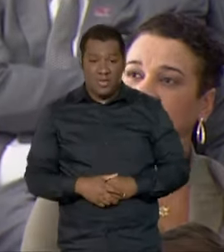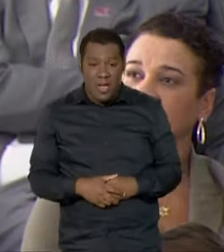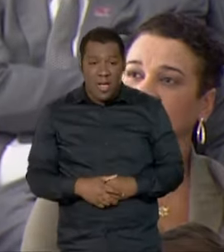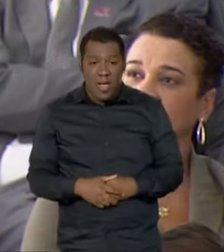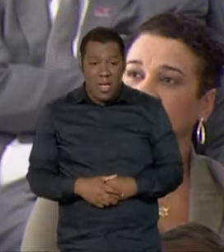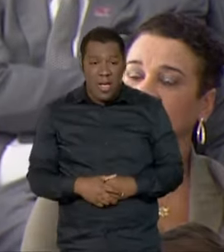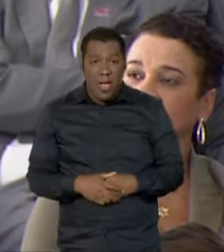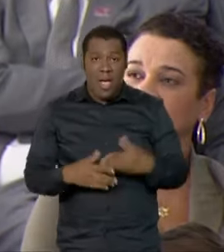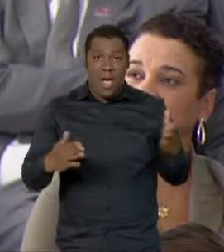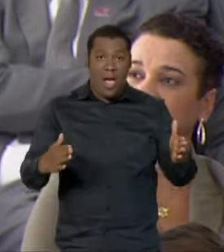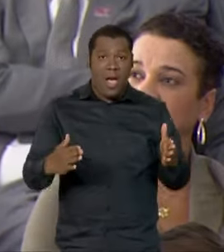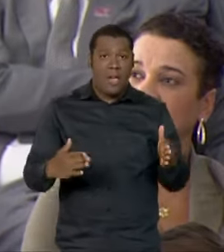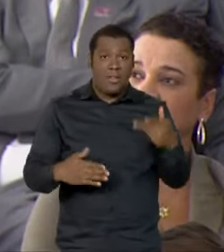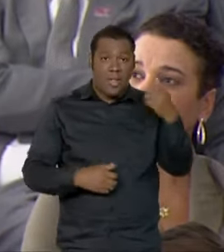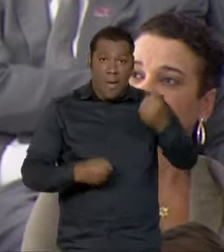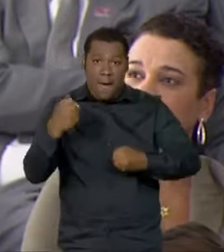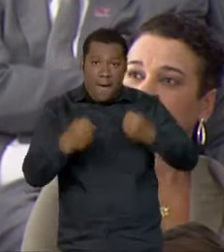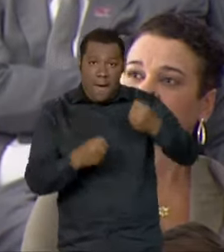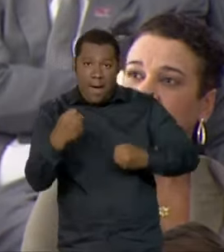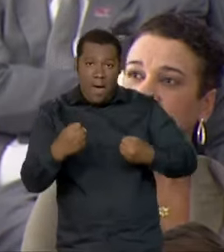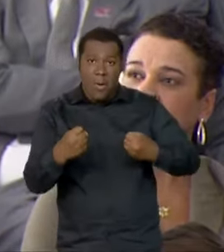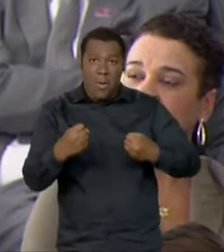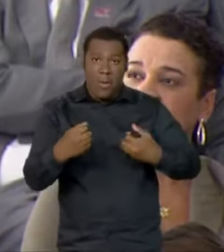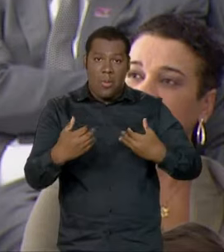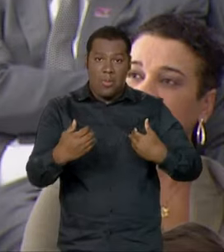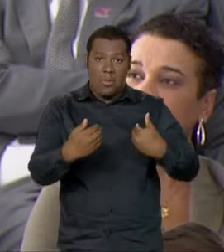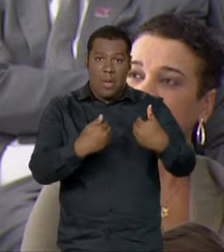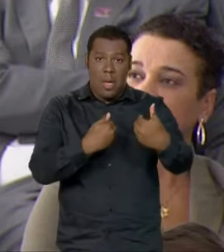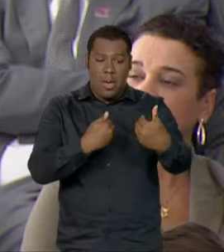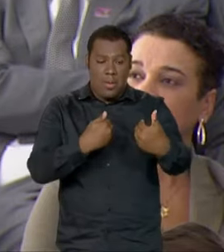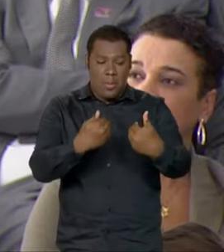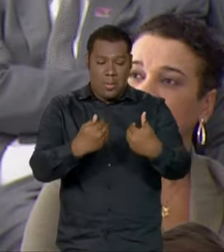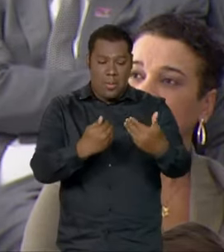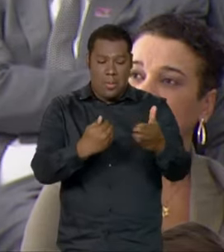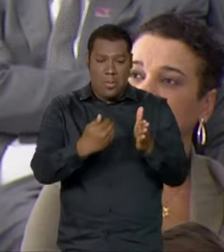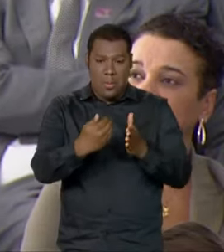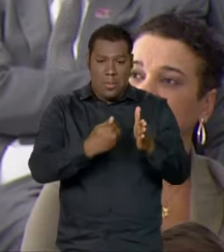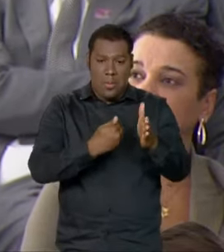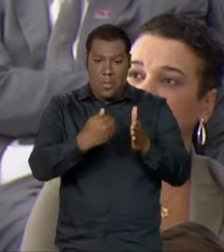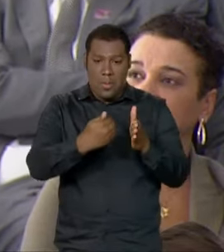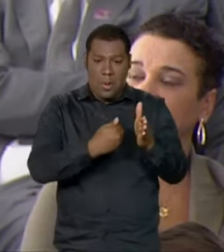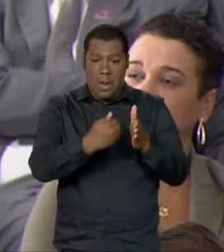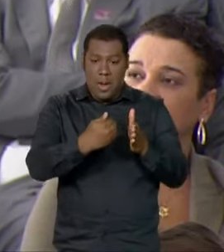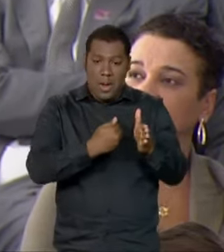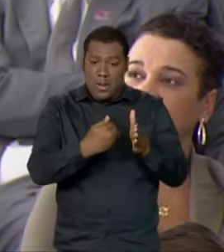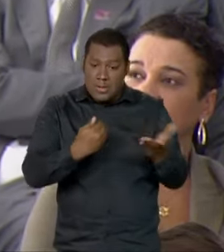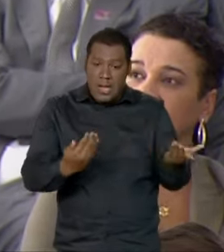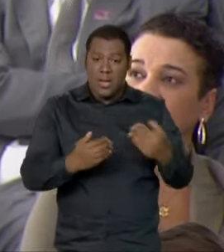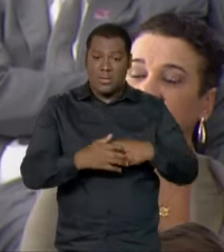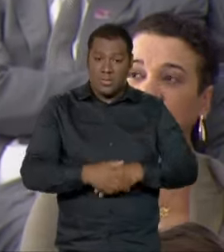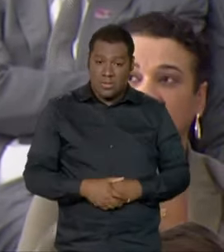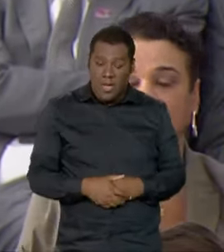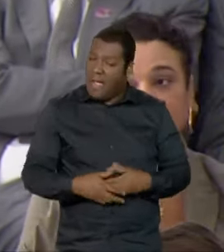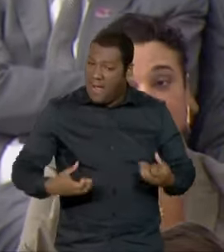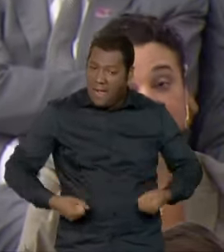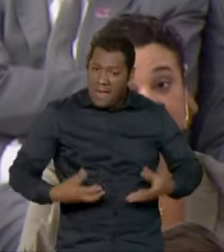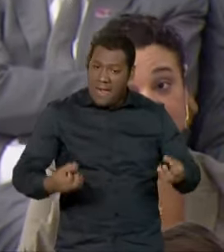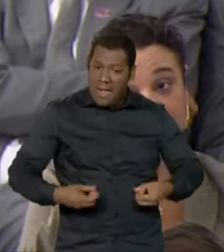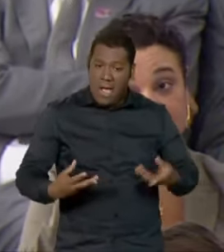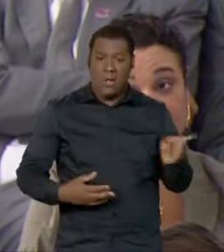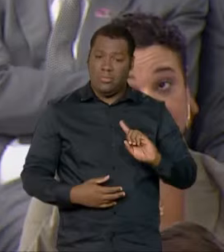para o país. Ora, por que que as pessoas acham que tudo o que a gente faz é gasto? E isso inibe a